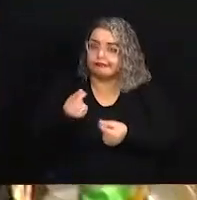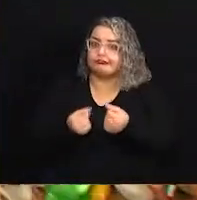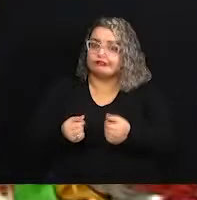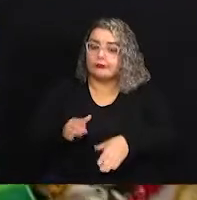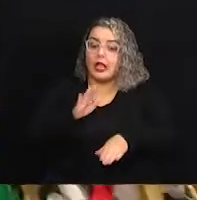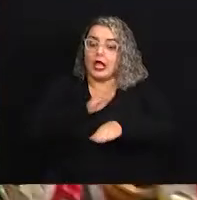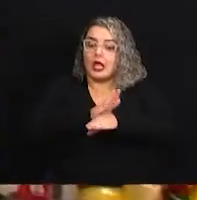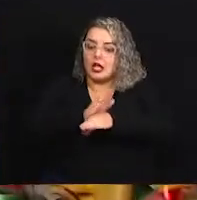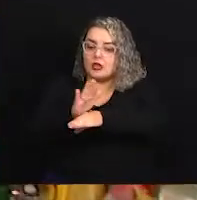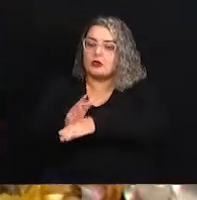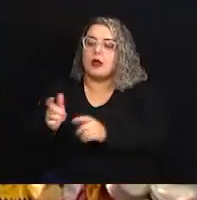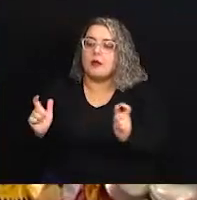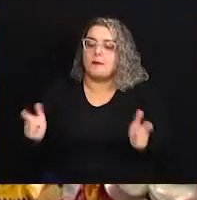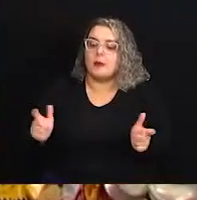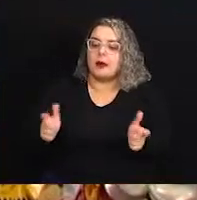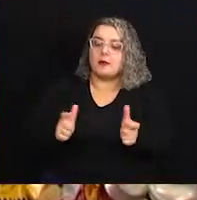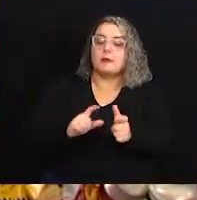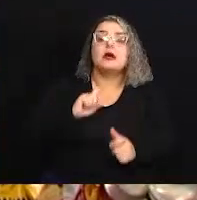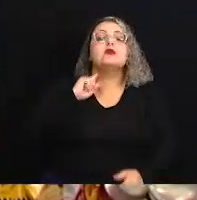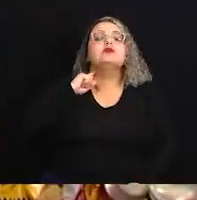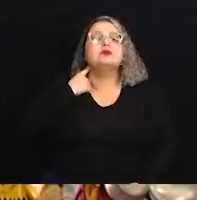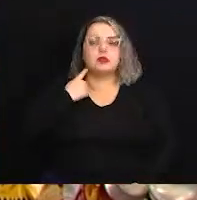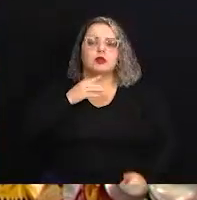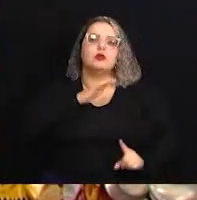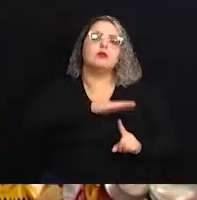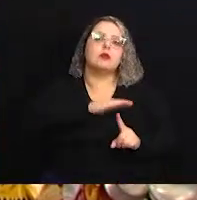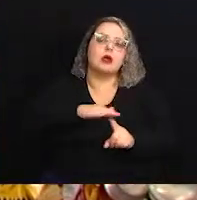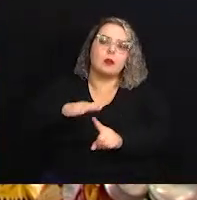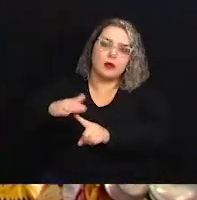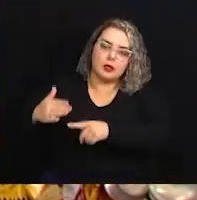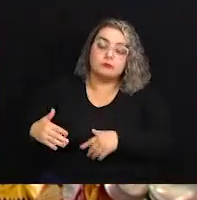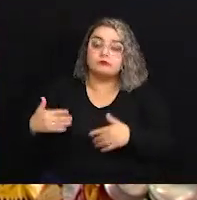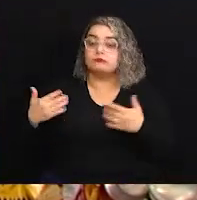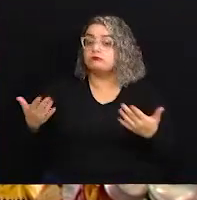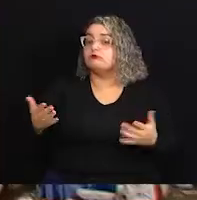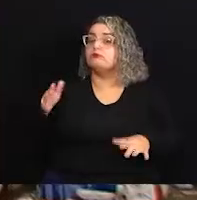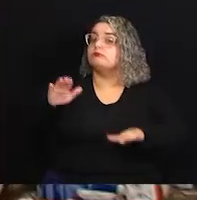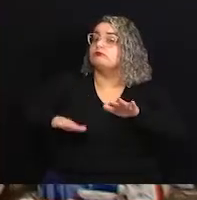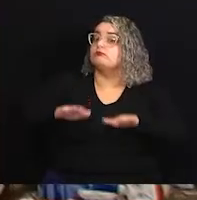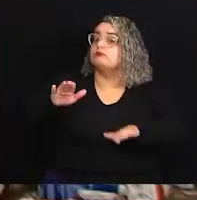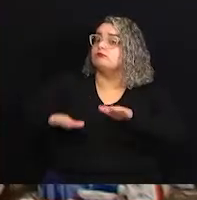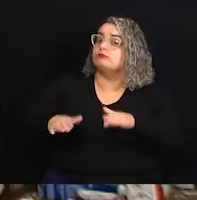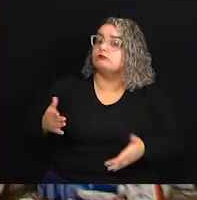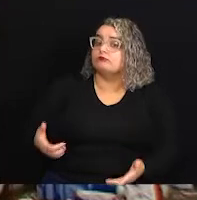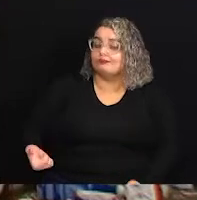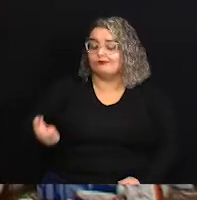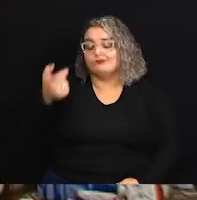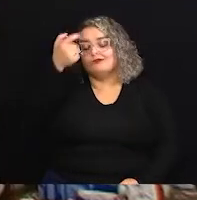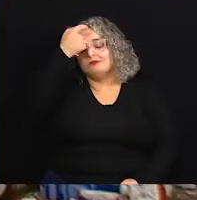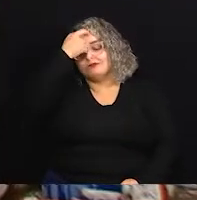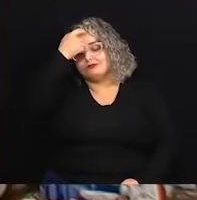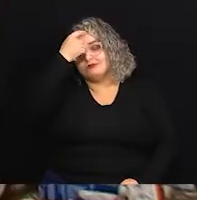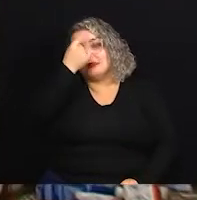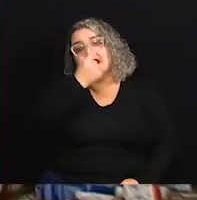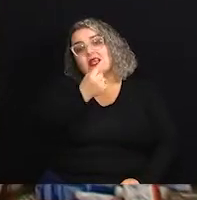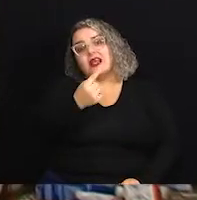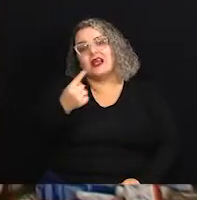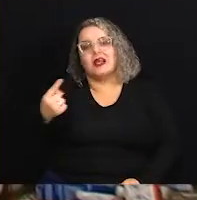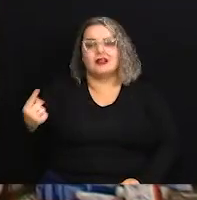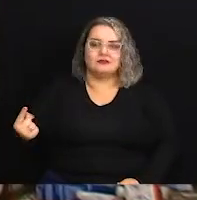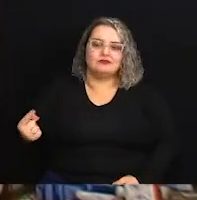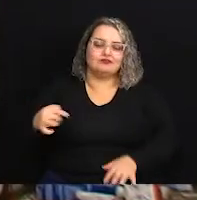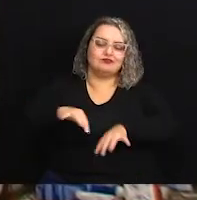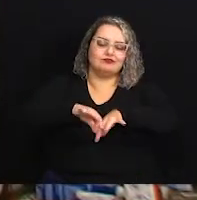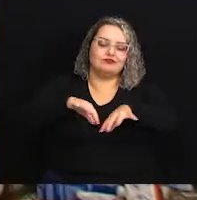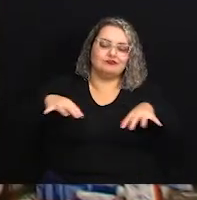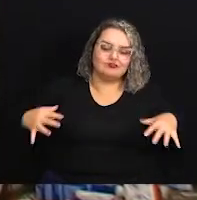e contribuindo para reduzir a poluição do meio ambiente. Mas isso depende da conscientização de cada um